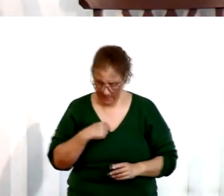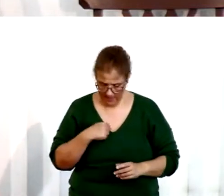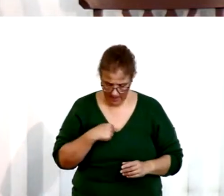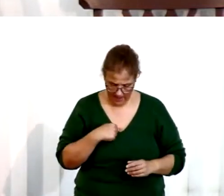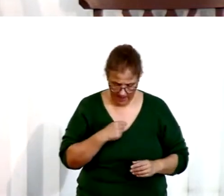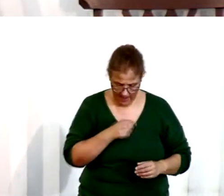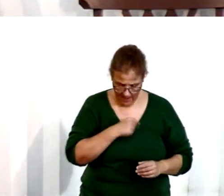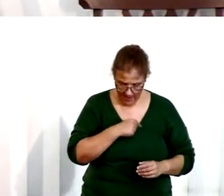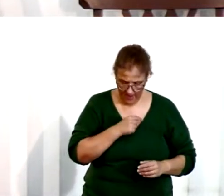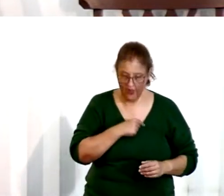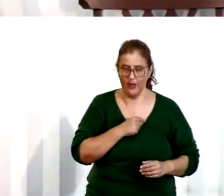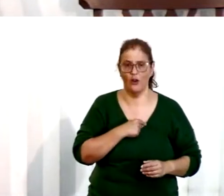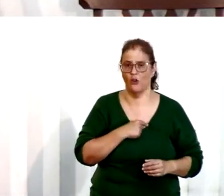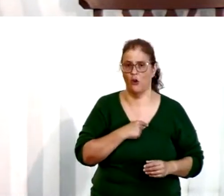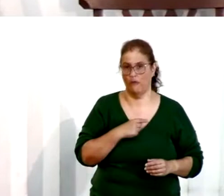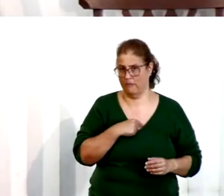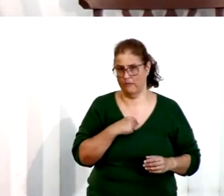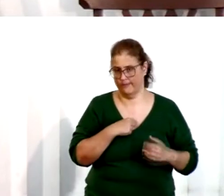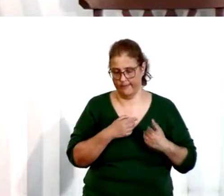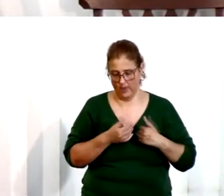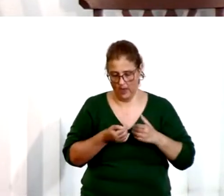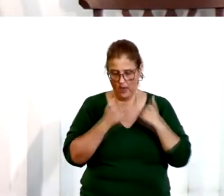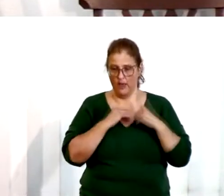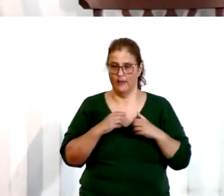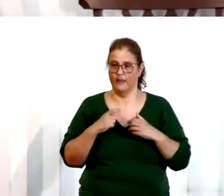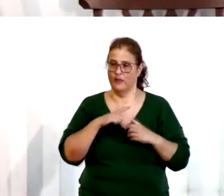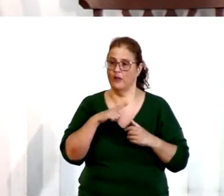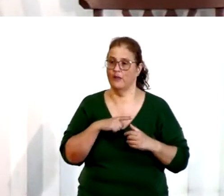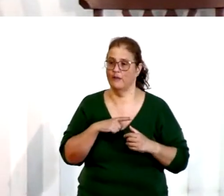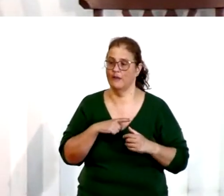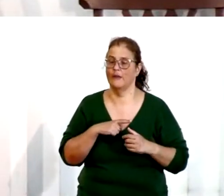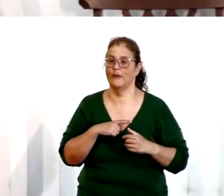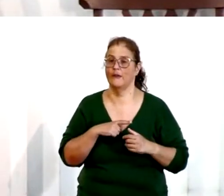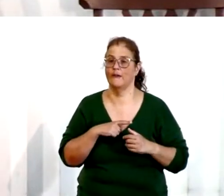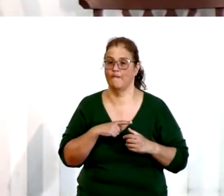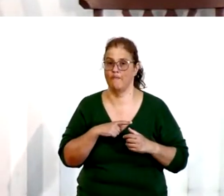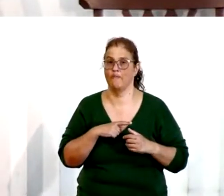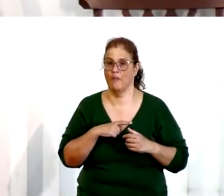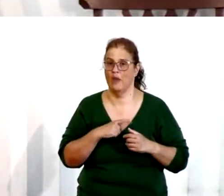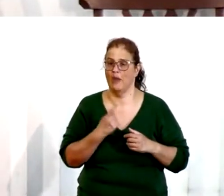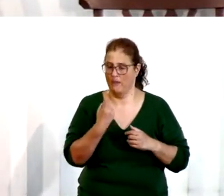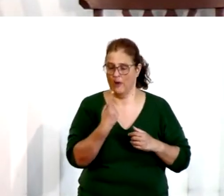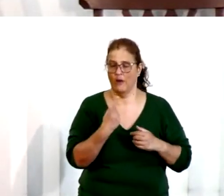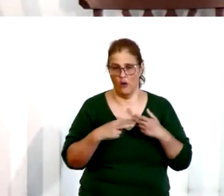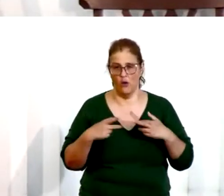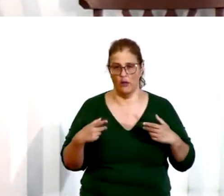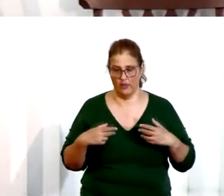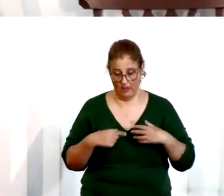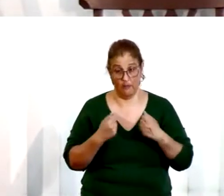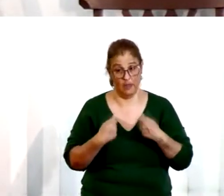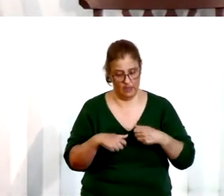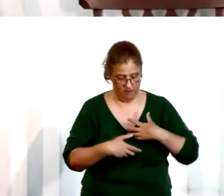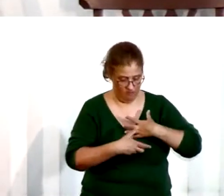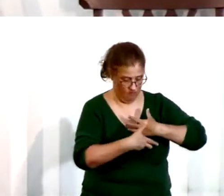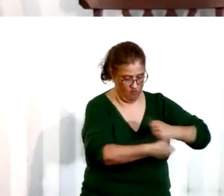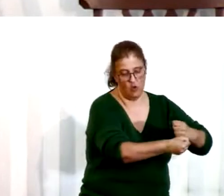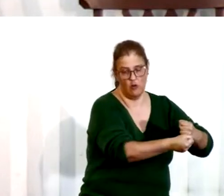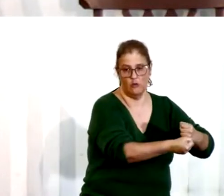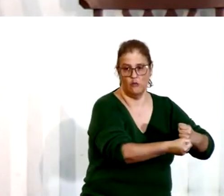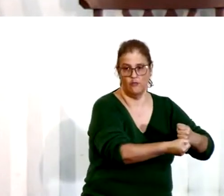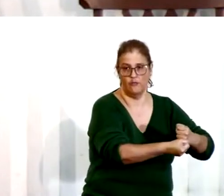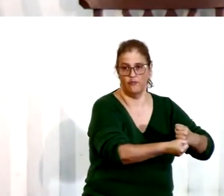é inerente a nós. Nós nascemos com isso, precisa ser arrancado de nós. E nós precisamos olhar no espelho e